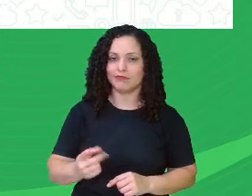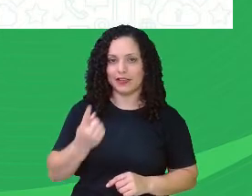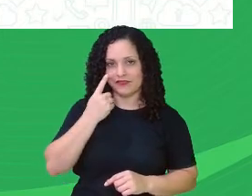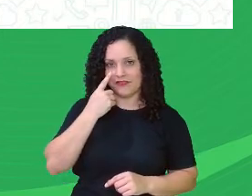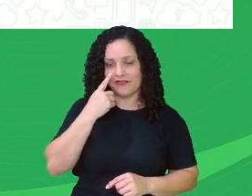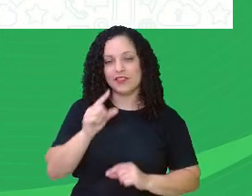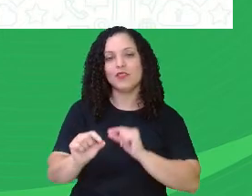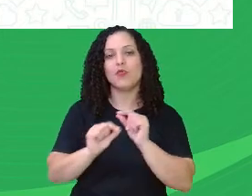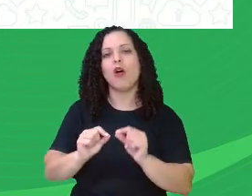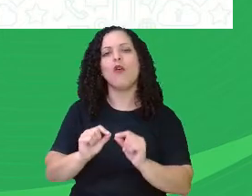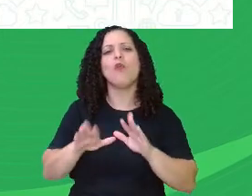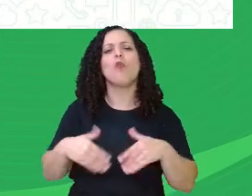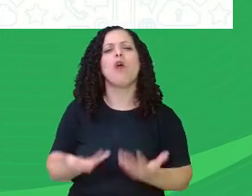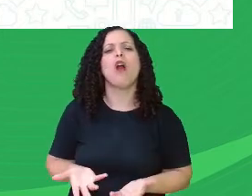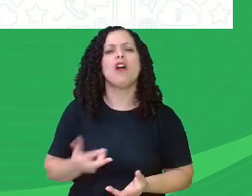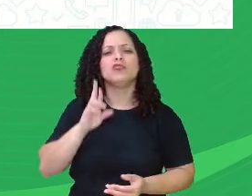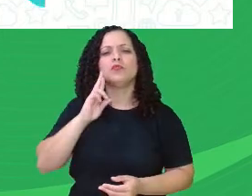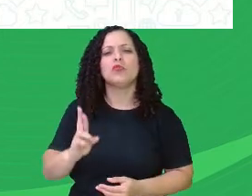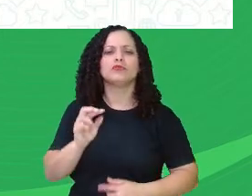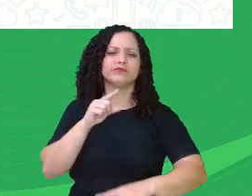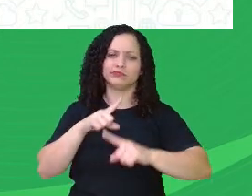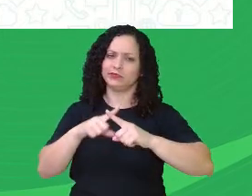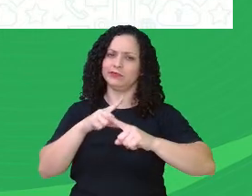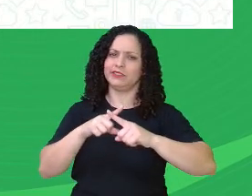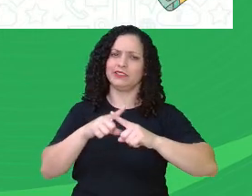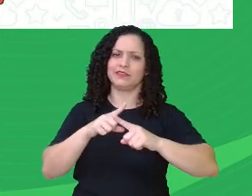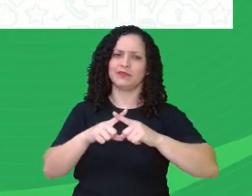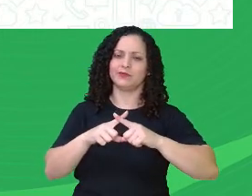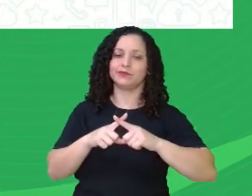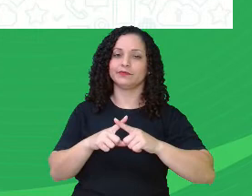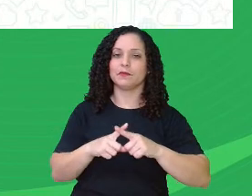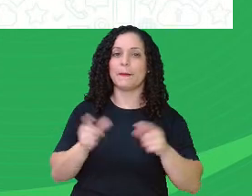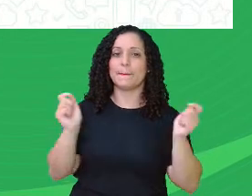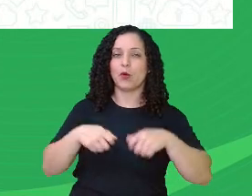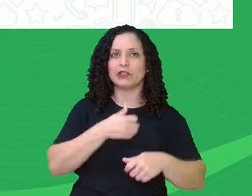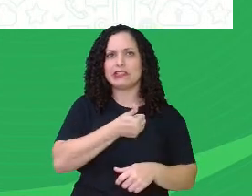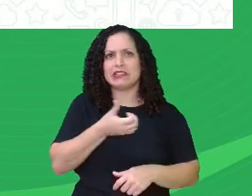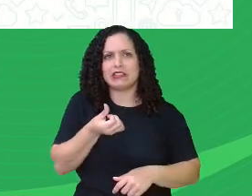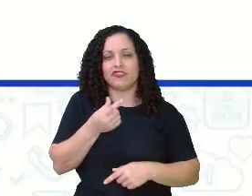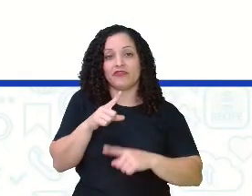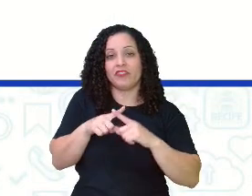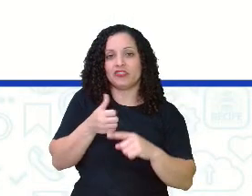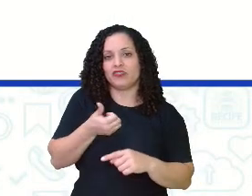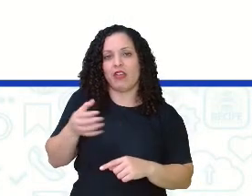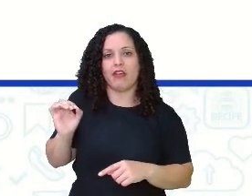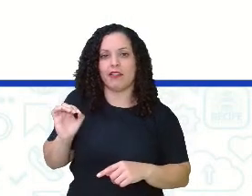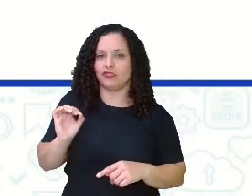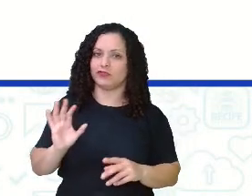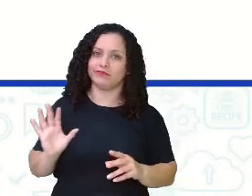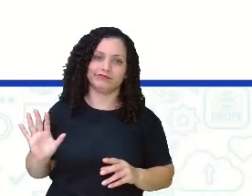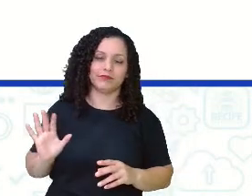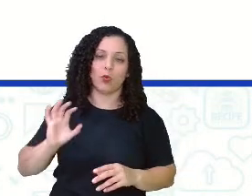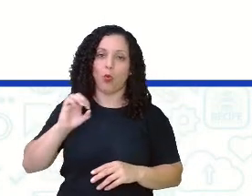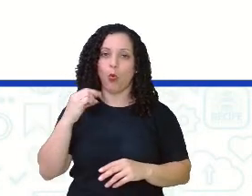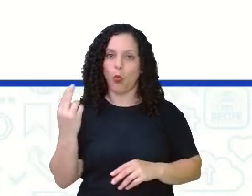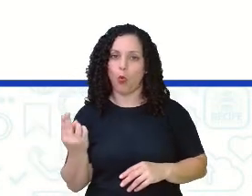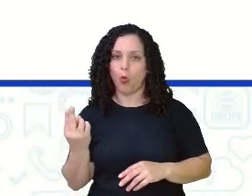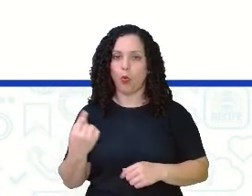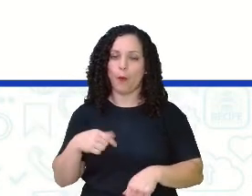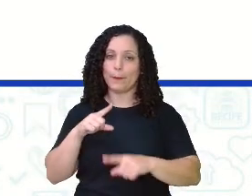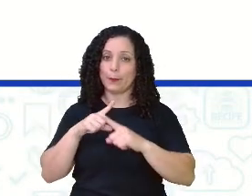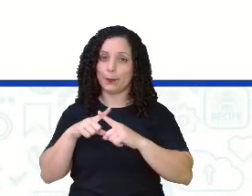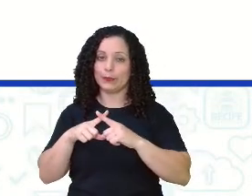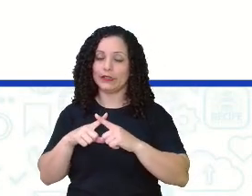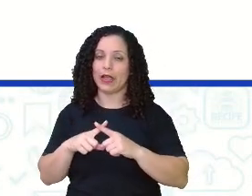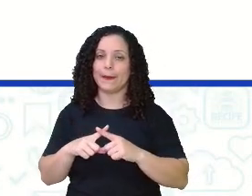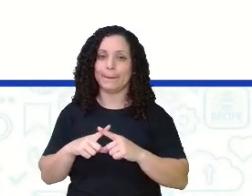que corresponde, você vai multiplicar normal, se quiser fazer 16 vezes 10, 160, e depois você pegar